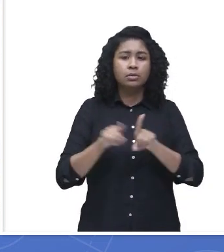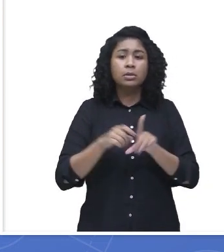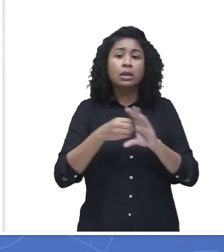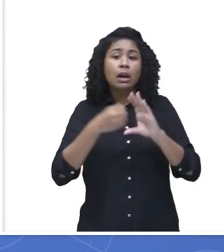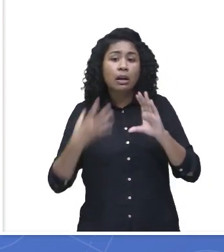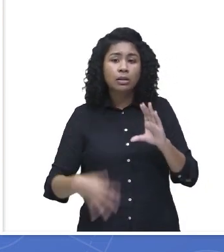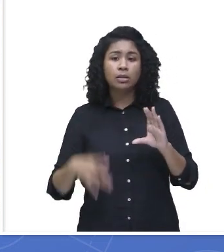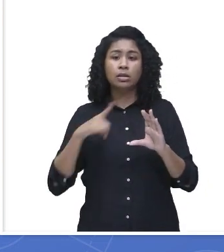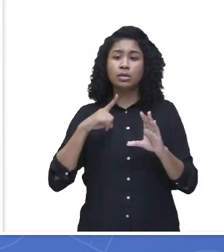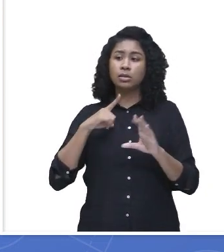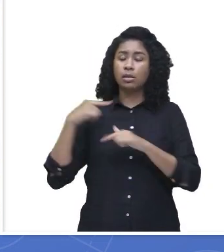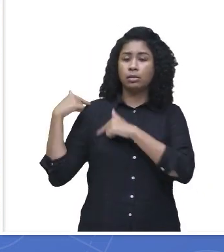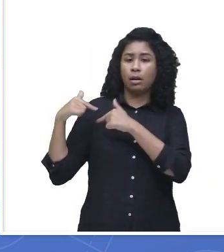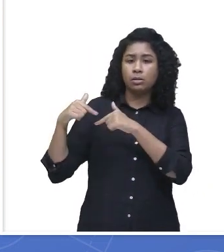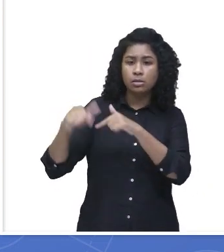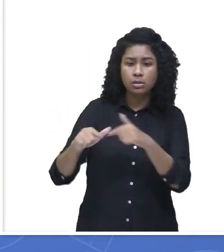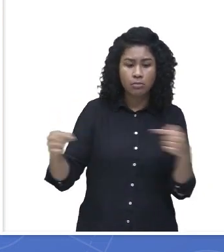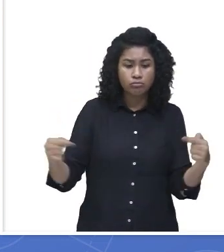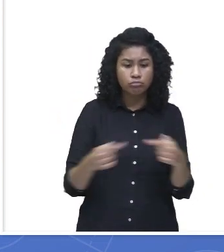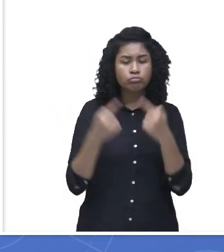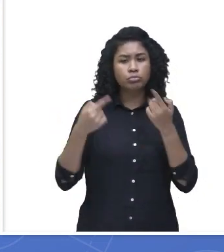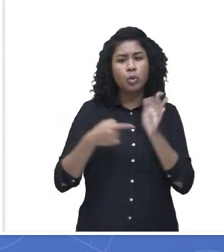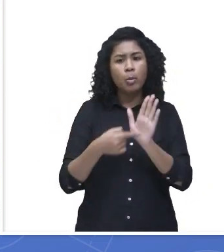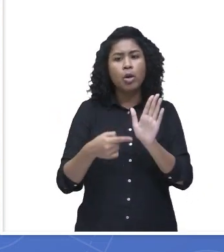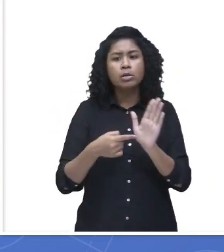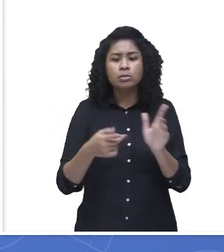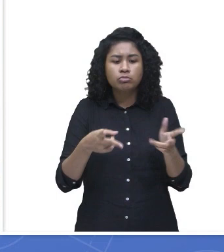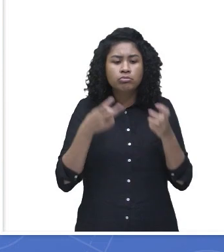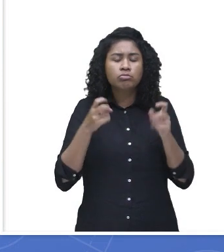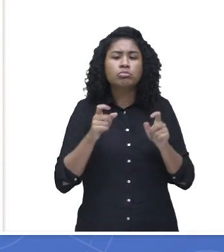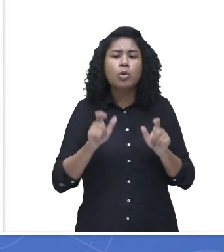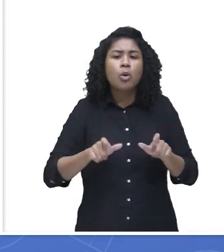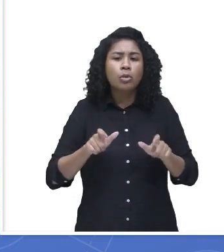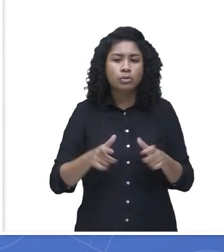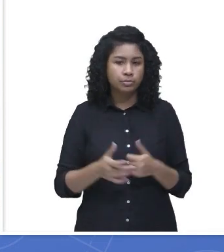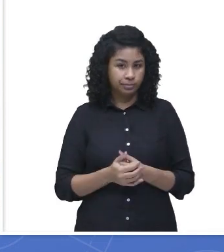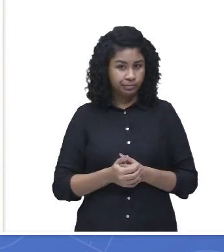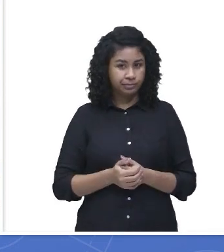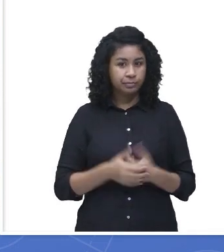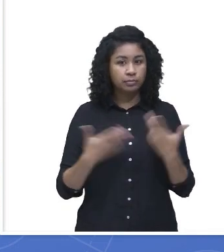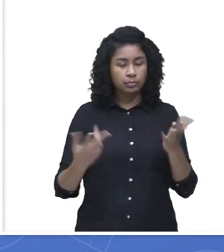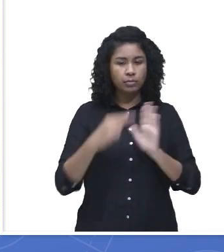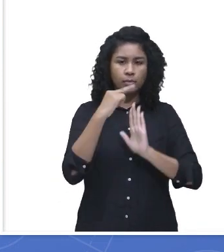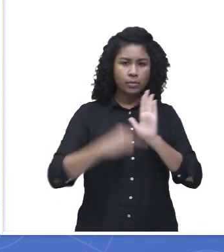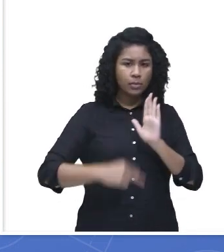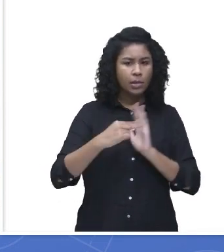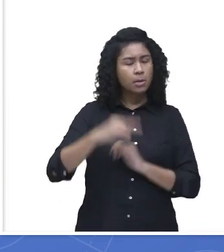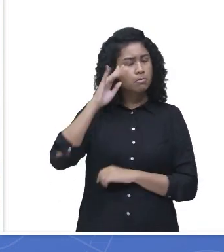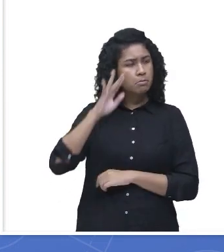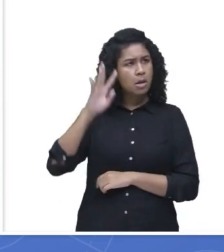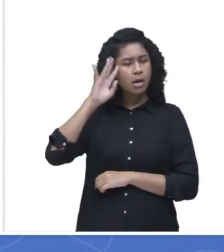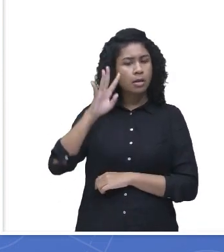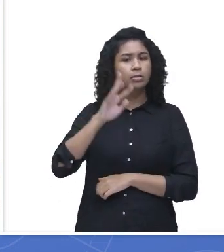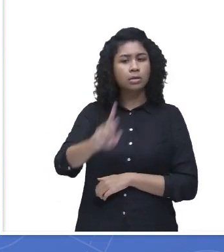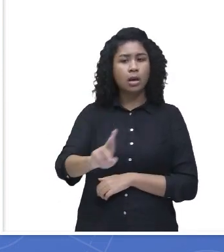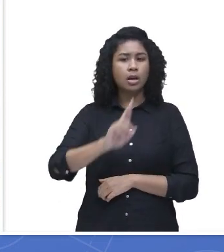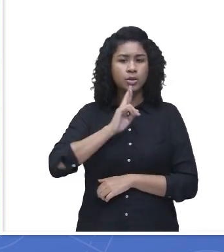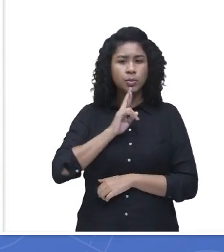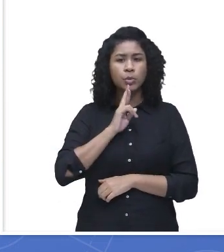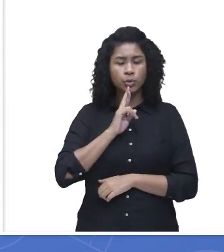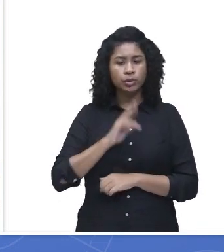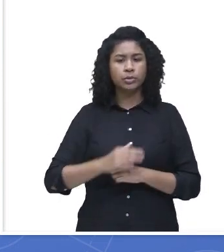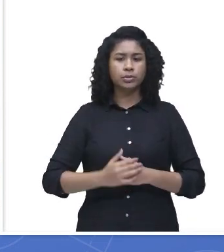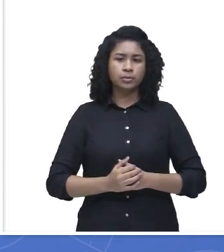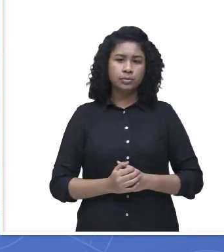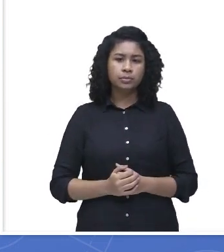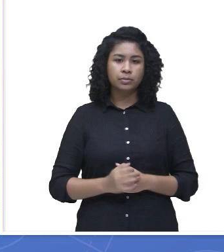Então, a atividade de hoje exige um pouquinho mais de reflexão. Então, leiam com bastante atenção e façam um pequeno parágrafo.